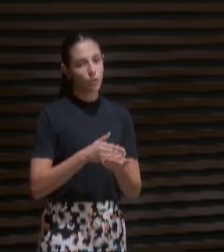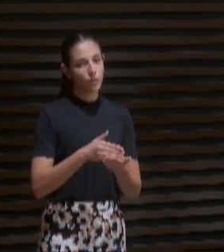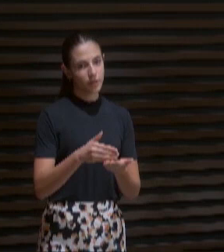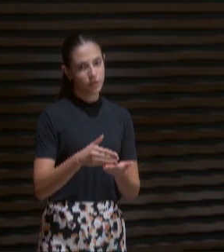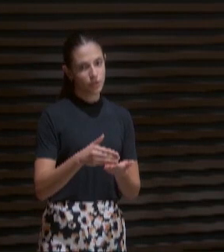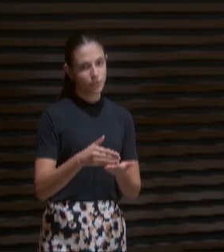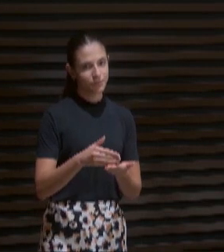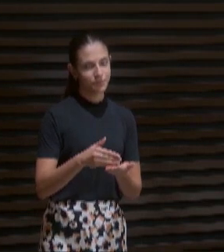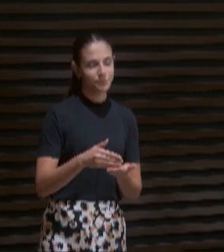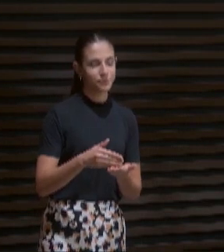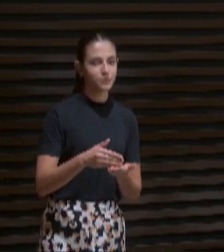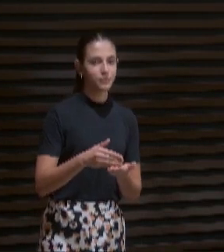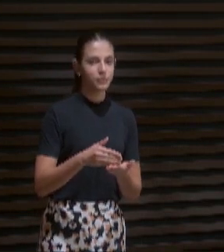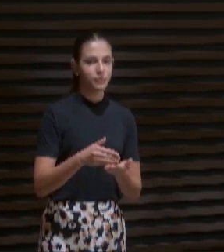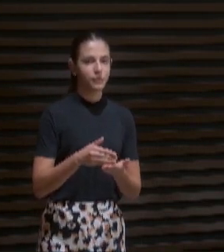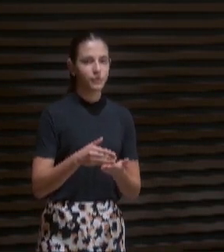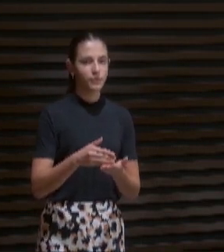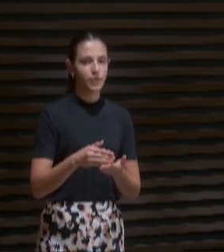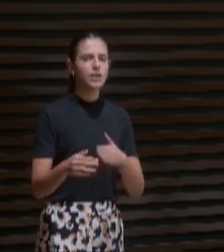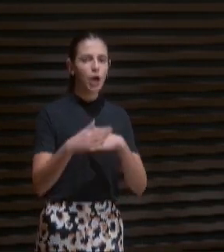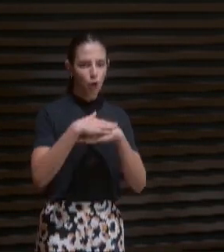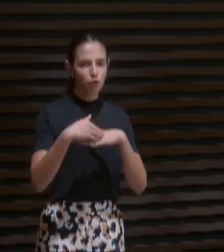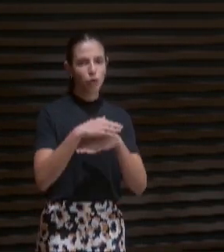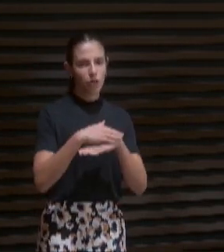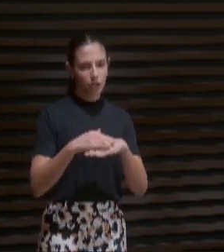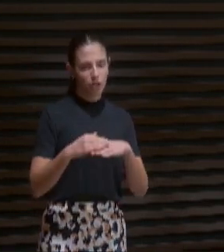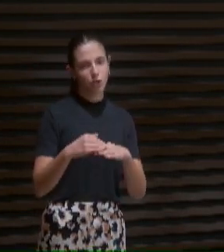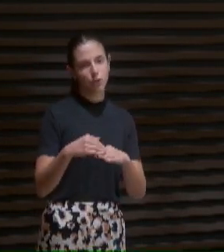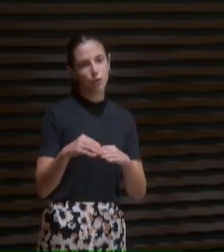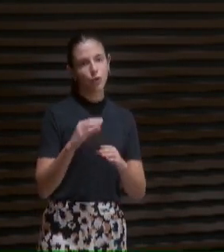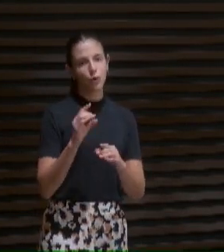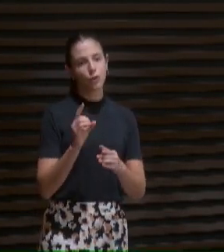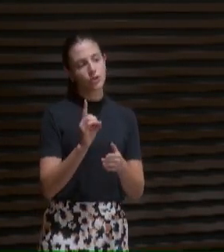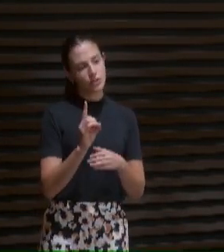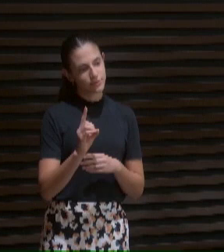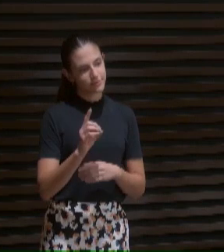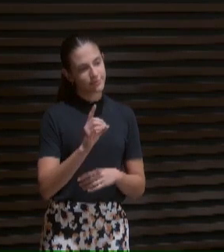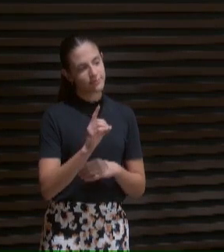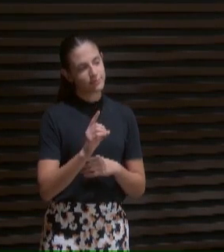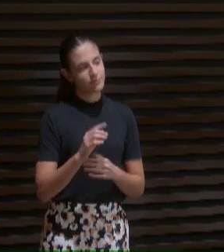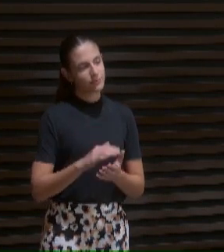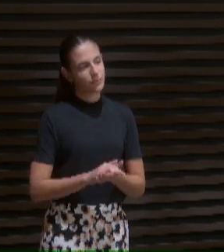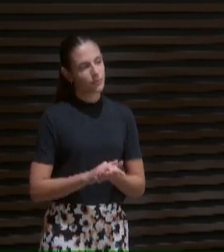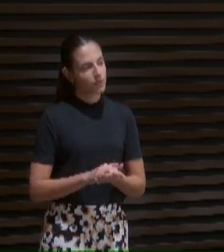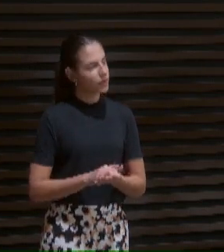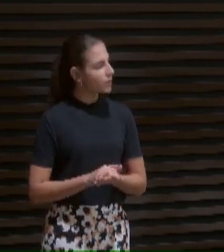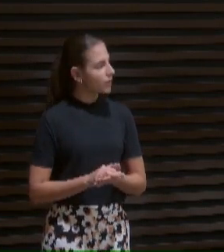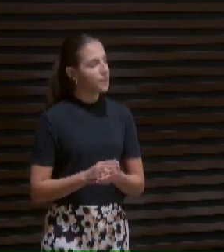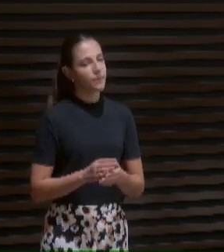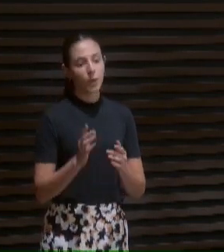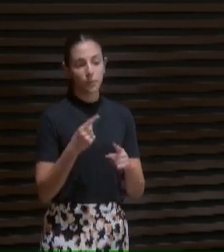ele está consolando os discípulos, porque ele havia dito que ele iria